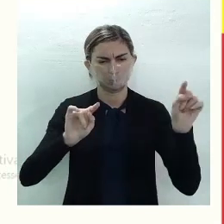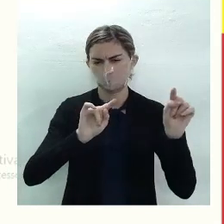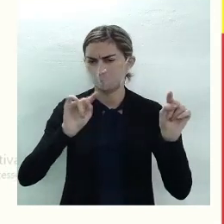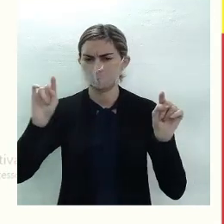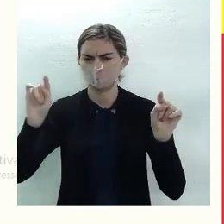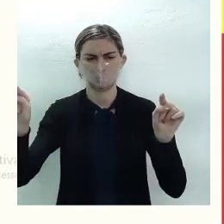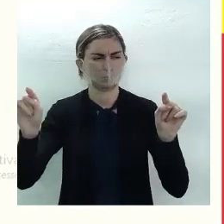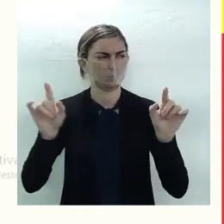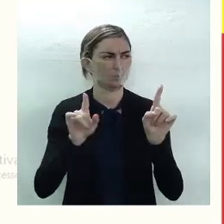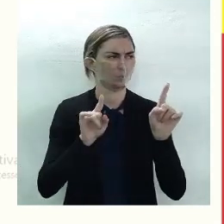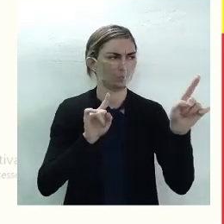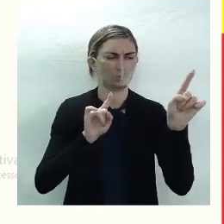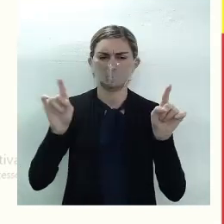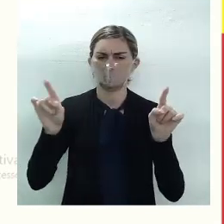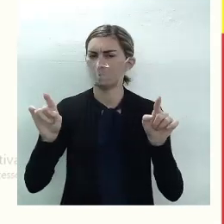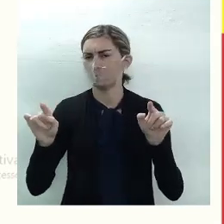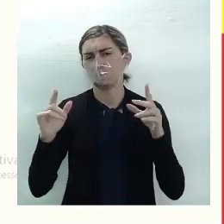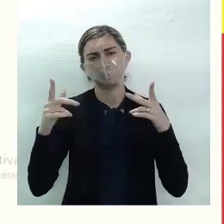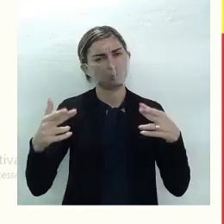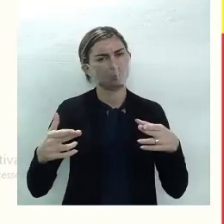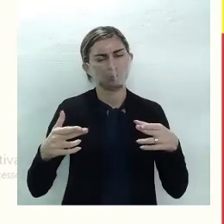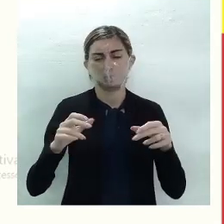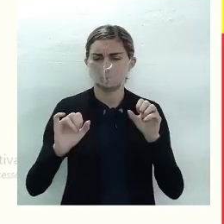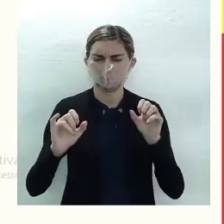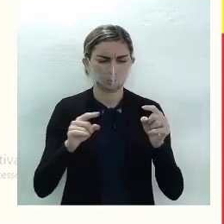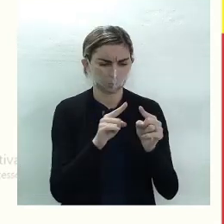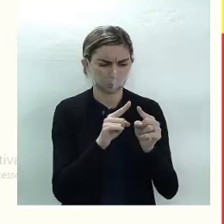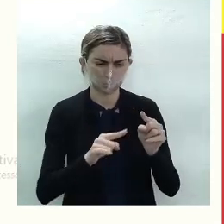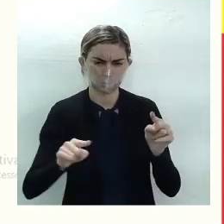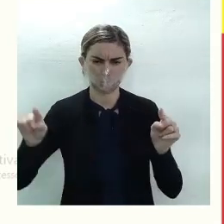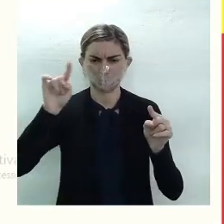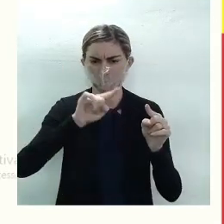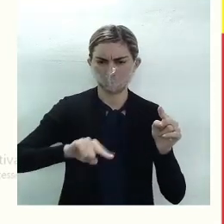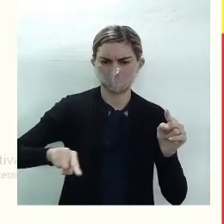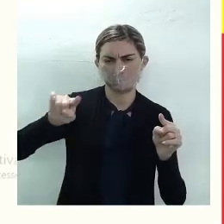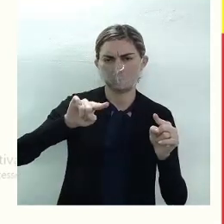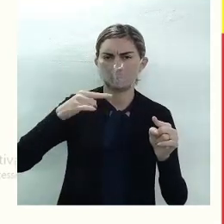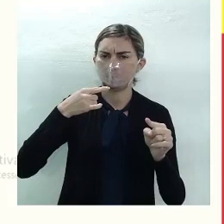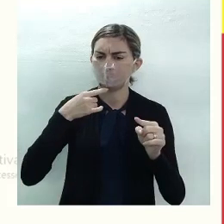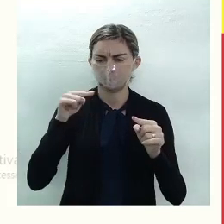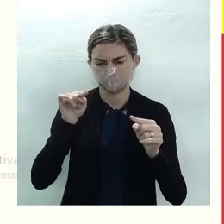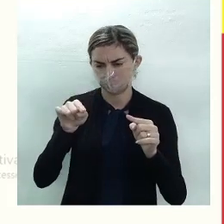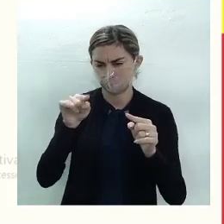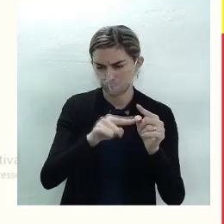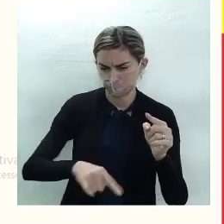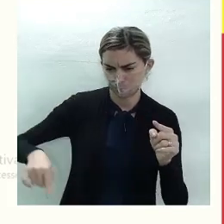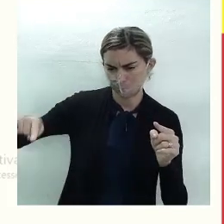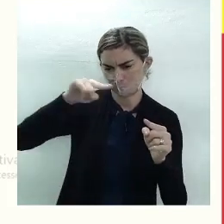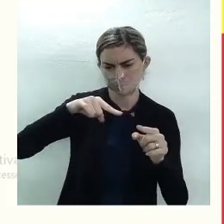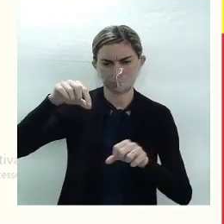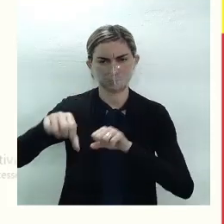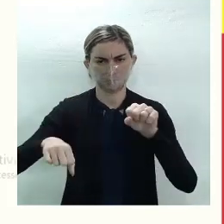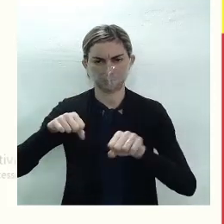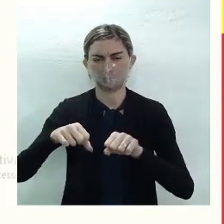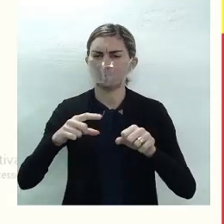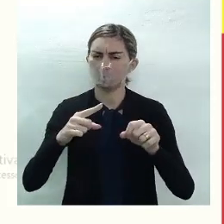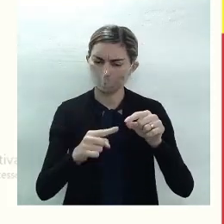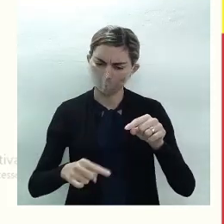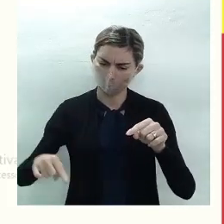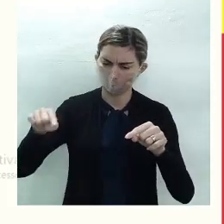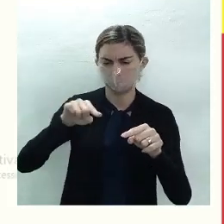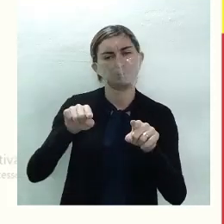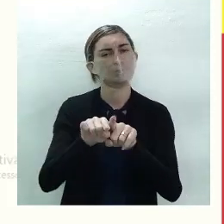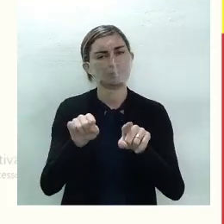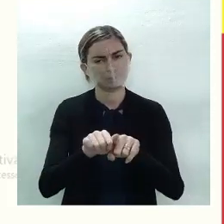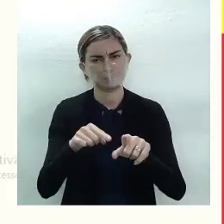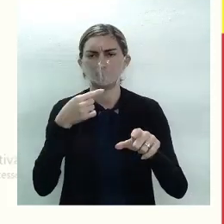mesma distância. Então, ó, se a curvinha da roda está perto do eixo de simetria, então a curvinha também vai